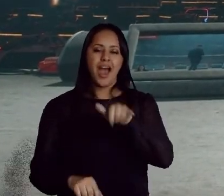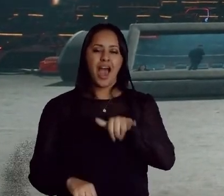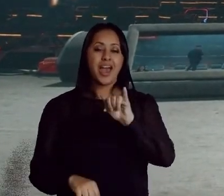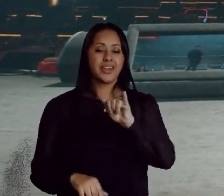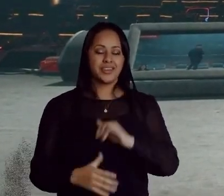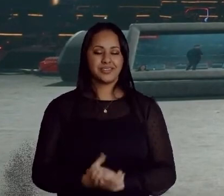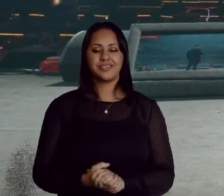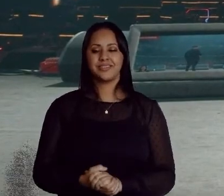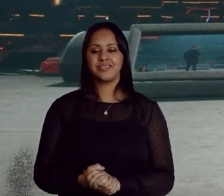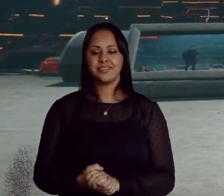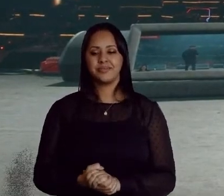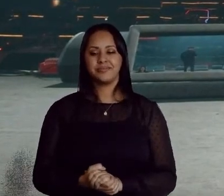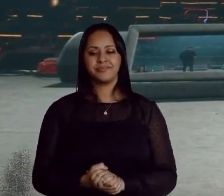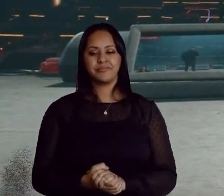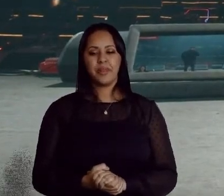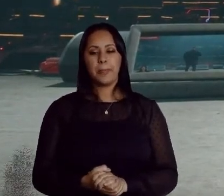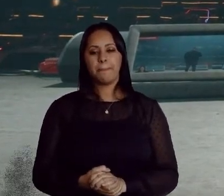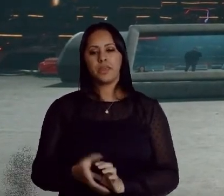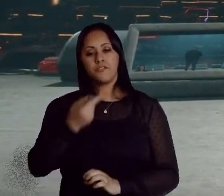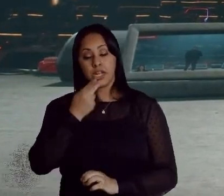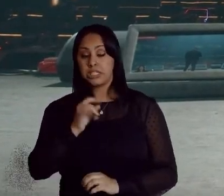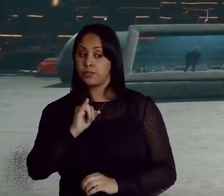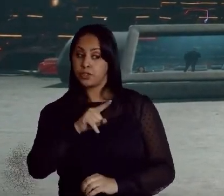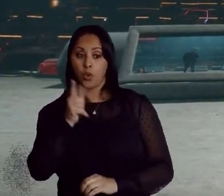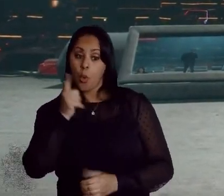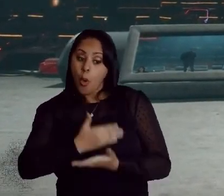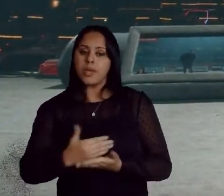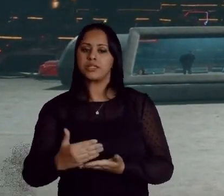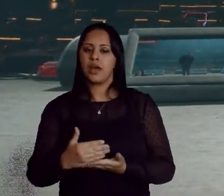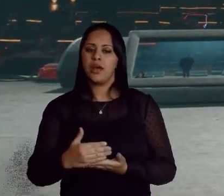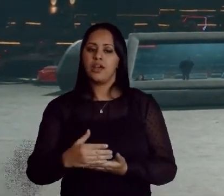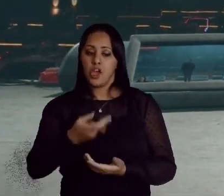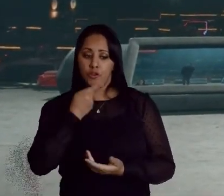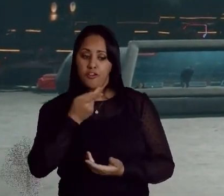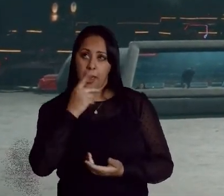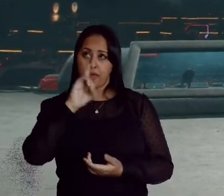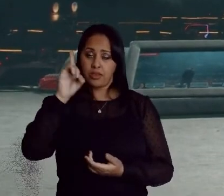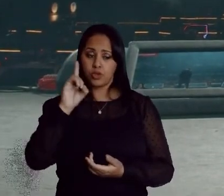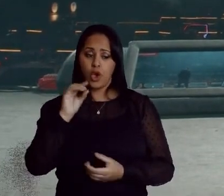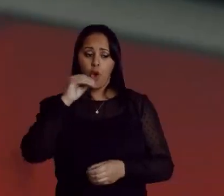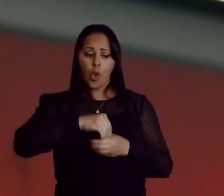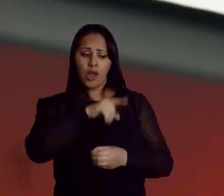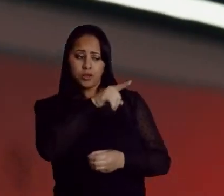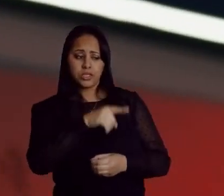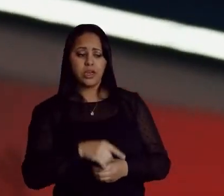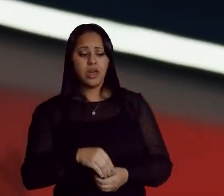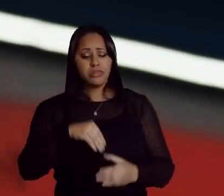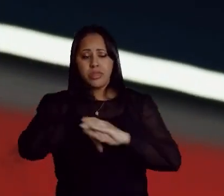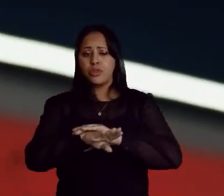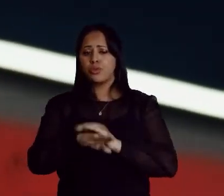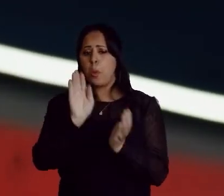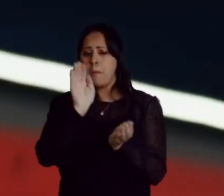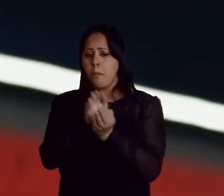algumas vezes, né, amor? Falei com ela assim, ó, se você não começar a agir, eu vou falar pra ele colocar você dentro de um peixe, igual eu fiz no passado.